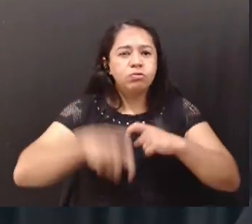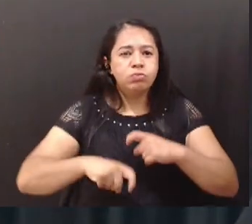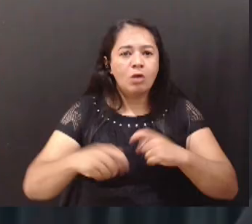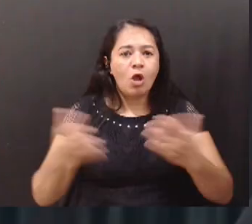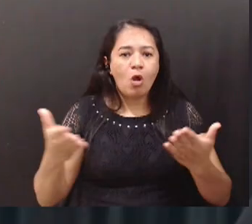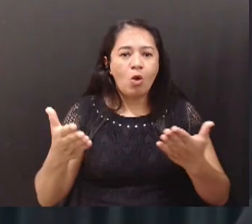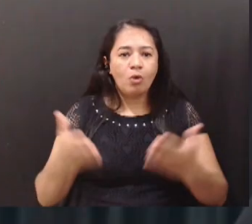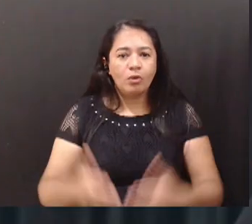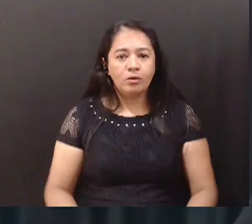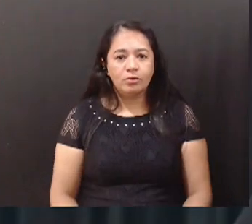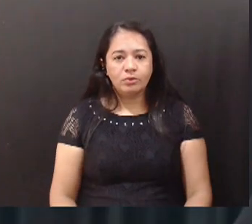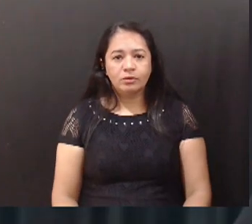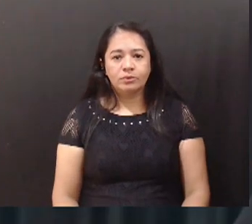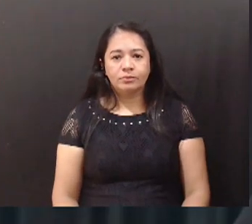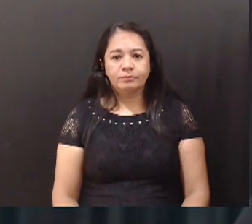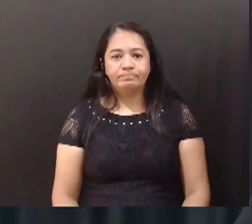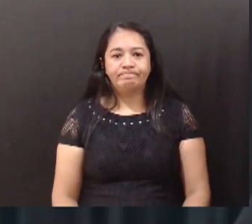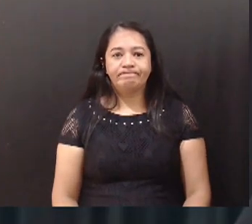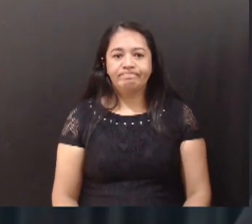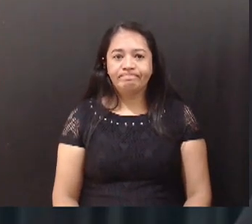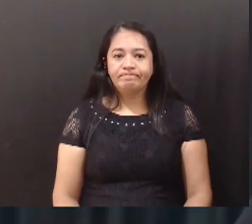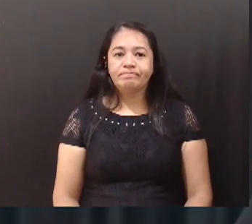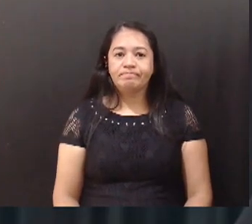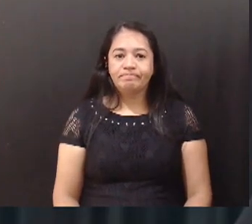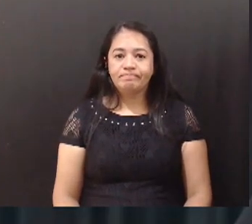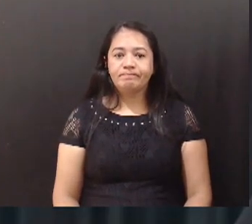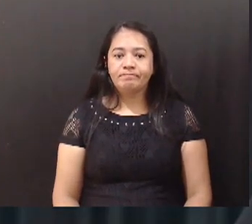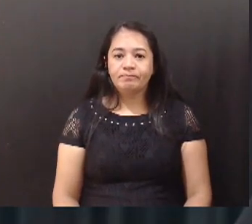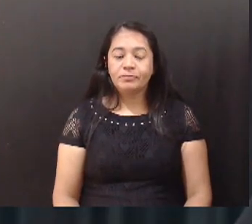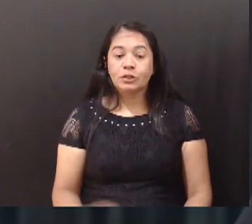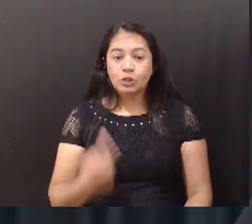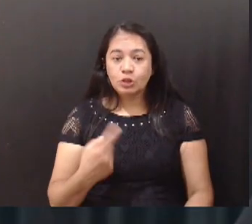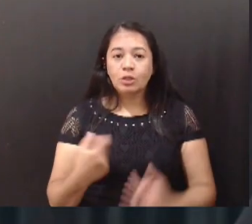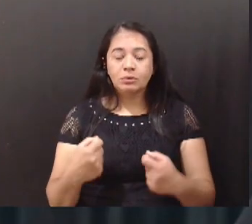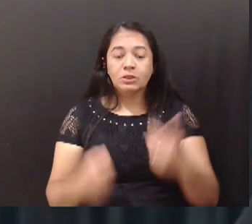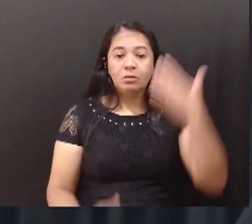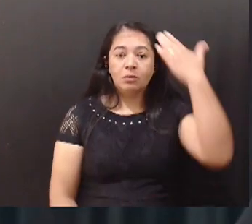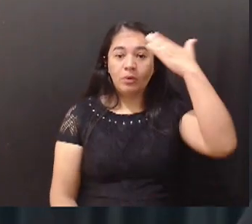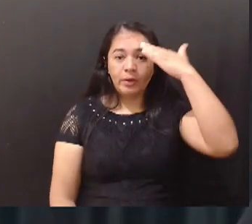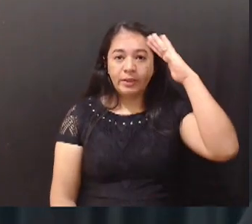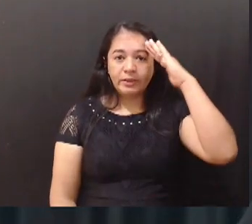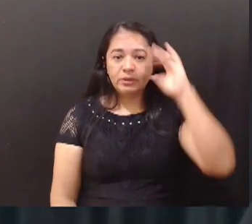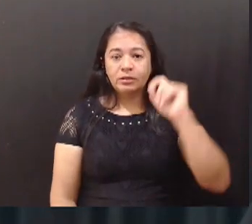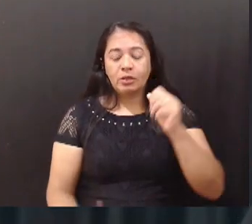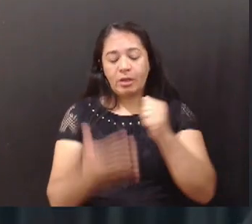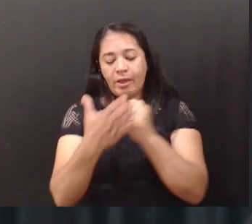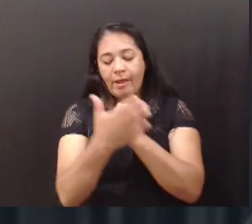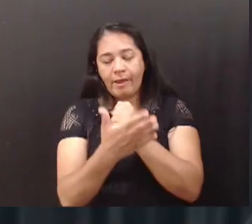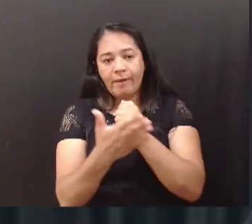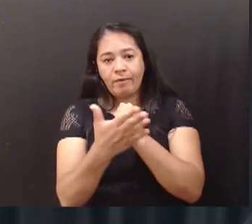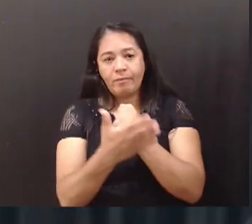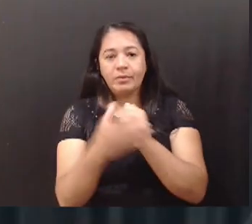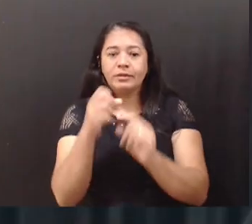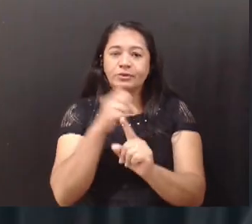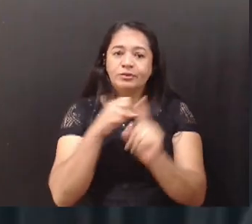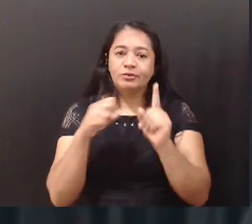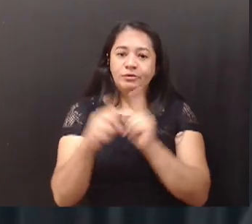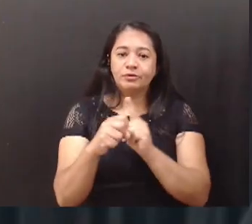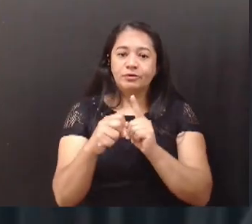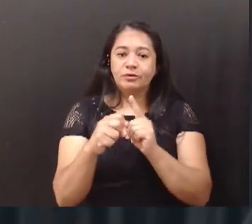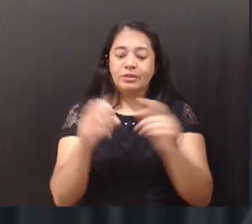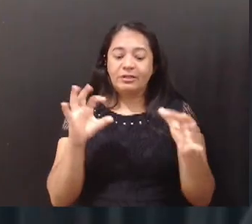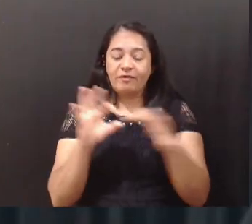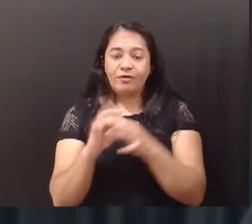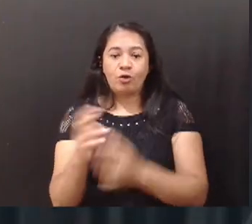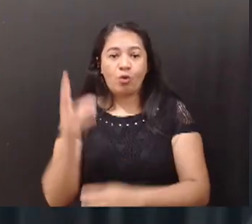daqui a 2 minutos. Uau! A gente precisa entender que a base social tem a ver com a cultura, tem